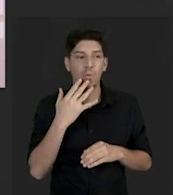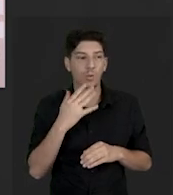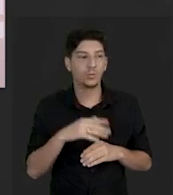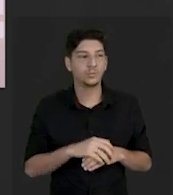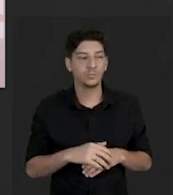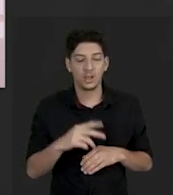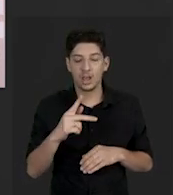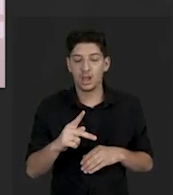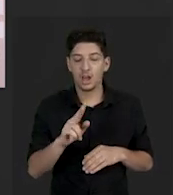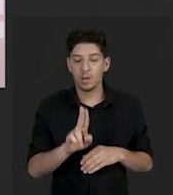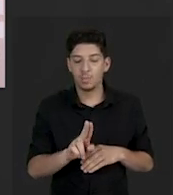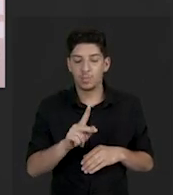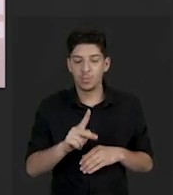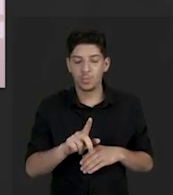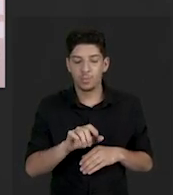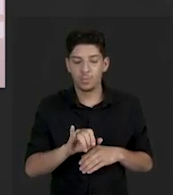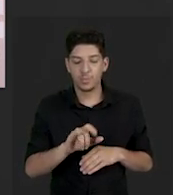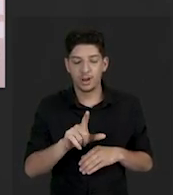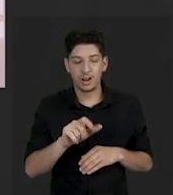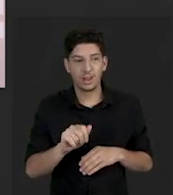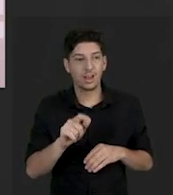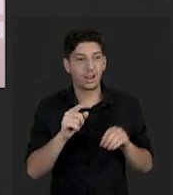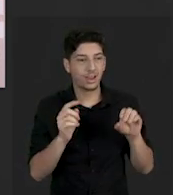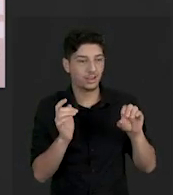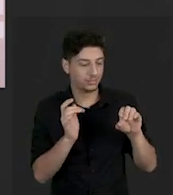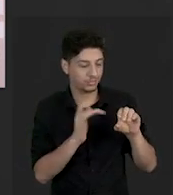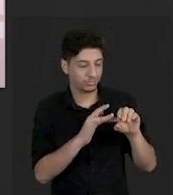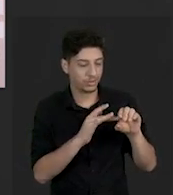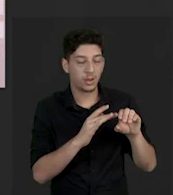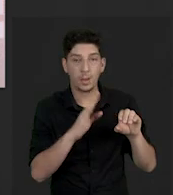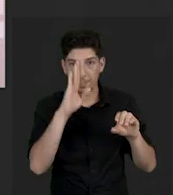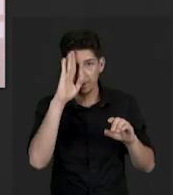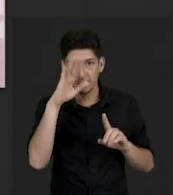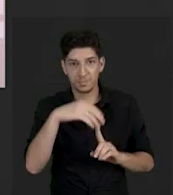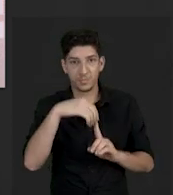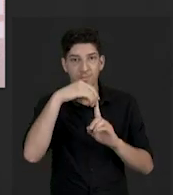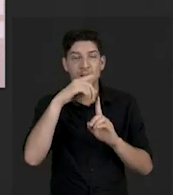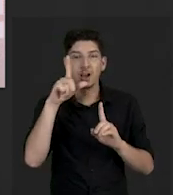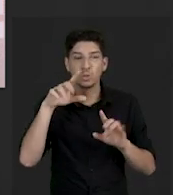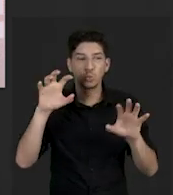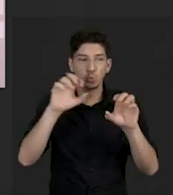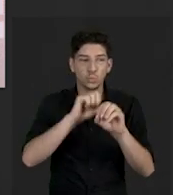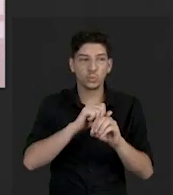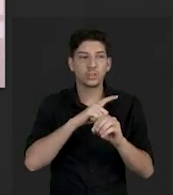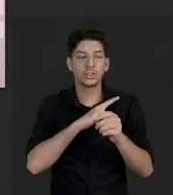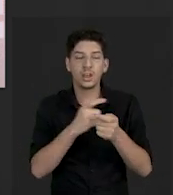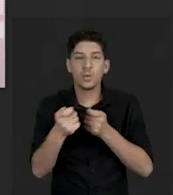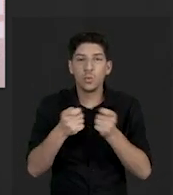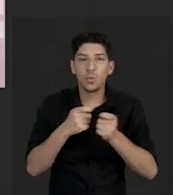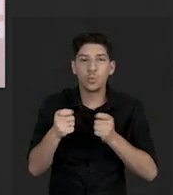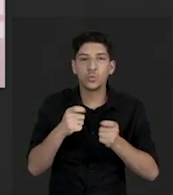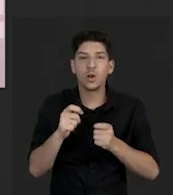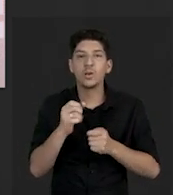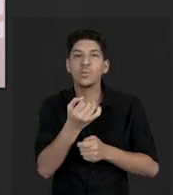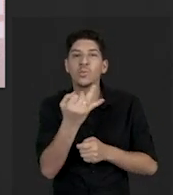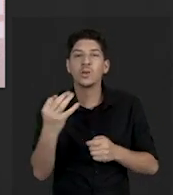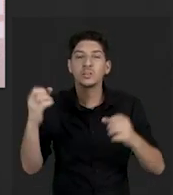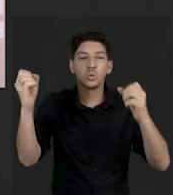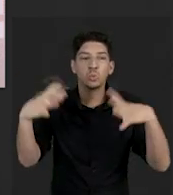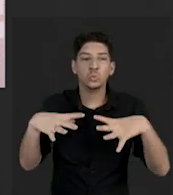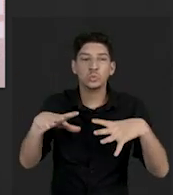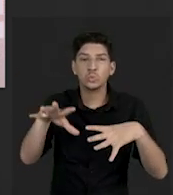pupila, a parte central, que é mais escura, essa parte que vai regular a entrada de luz, ou